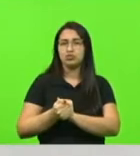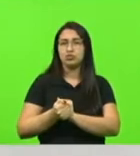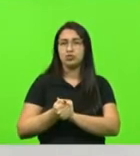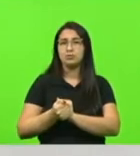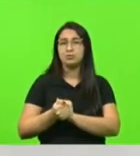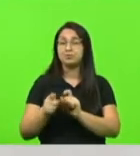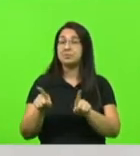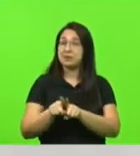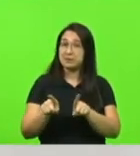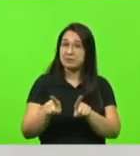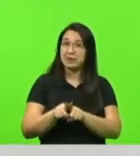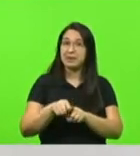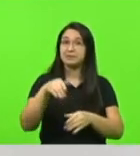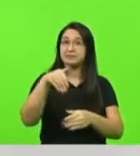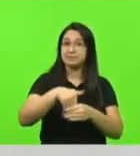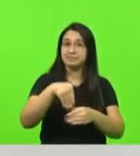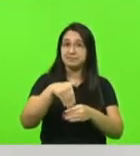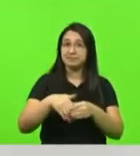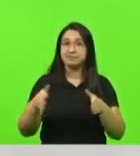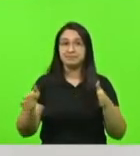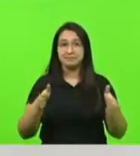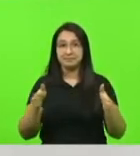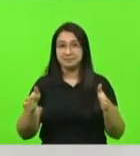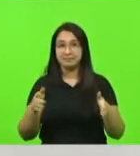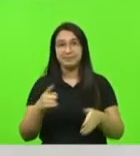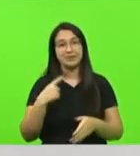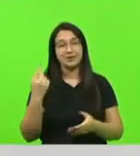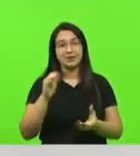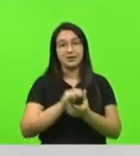onde formamos o casal 17.